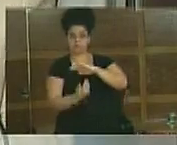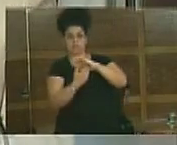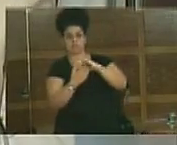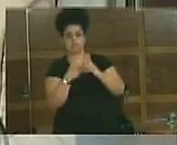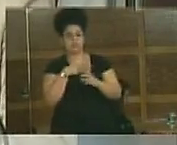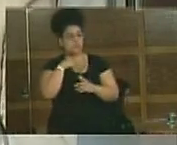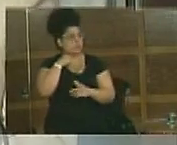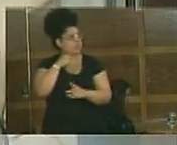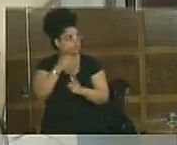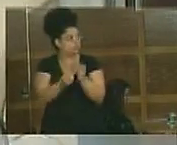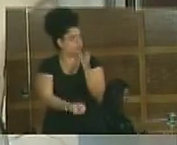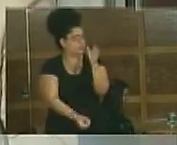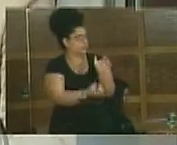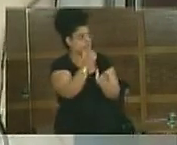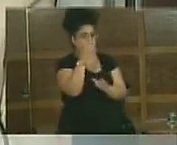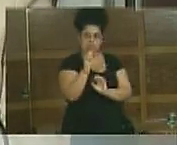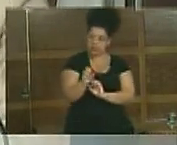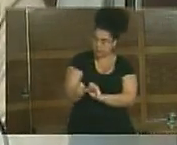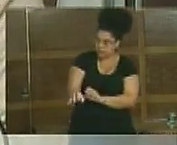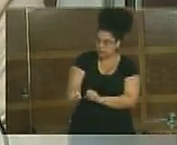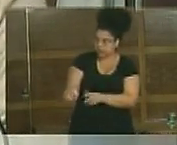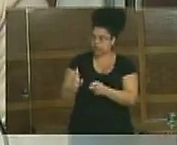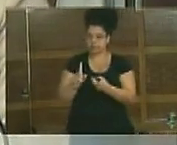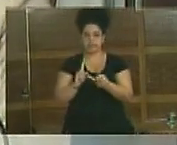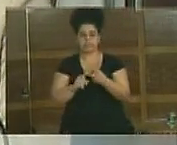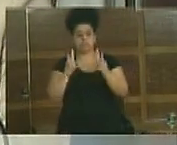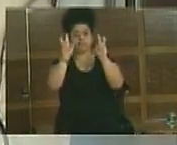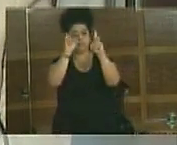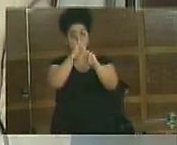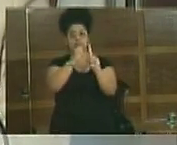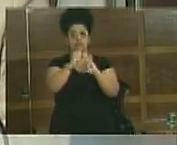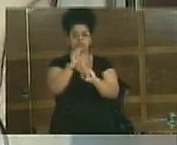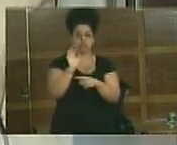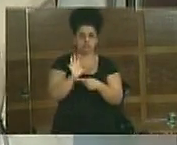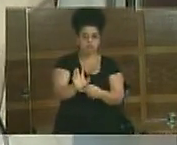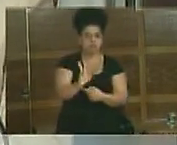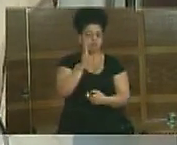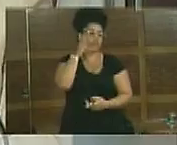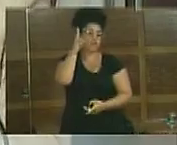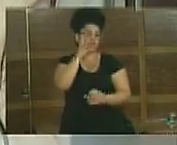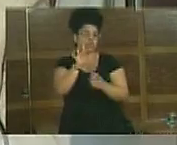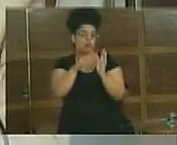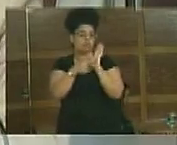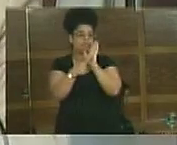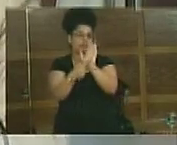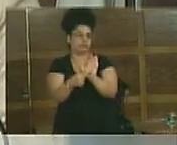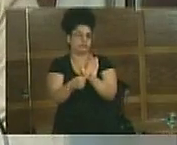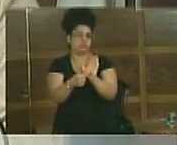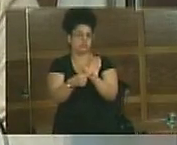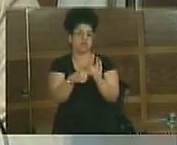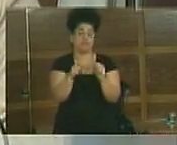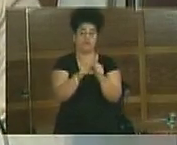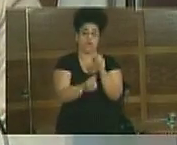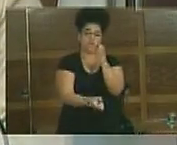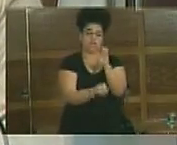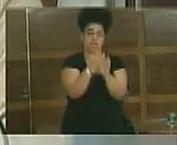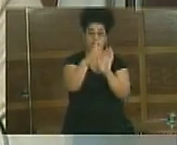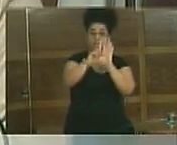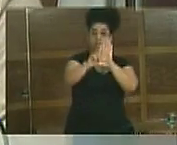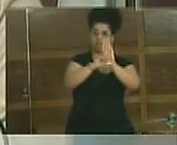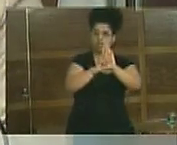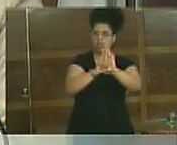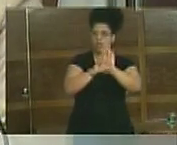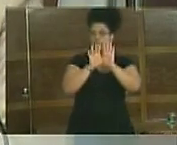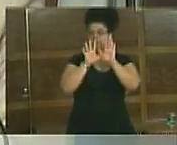promover a educação, eu não consigo promover a questão social. Um vereador, ele faz lei, indica e faz os requerimentos cobrando informações.